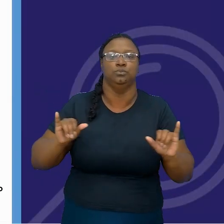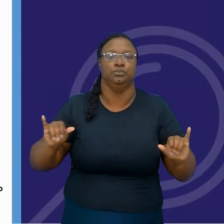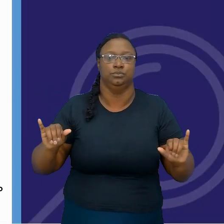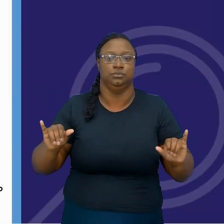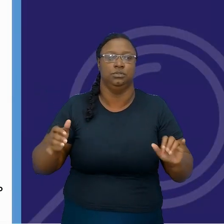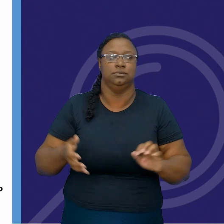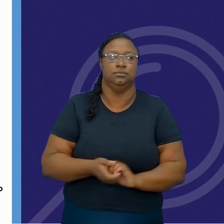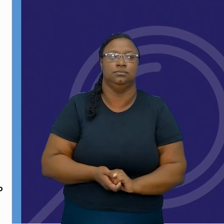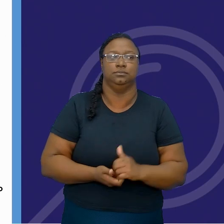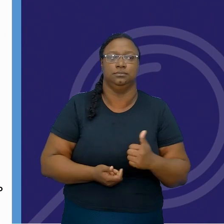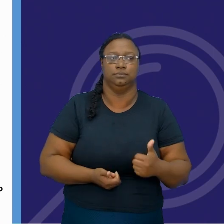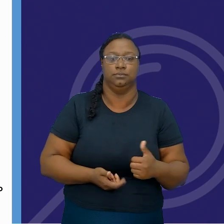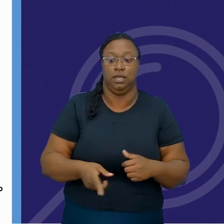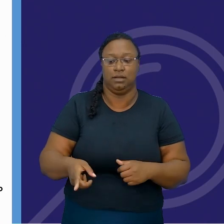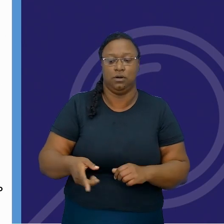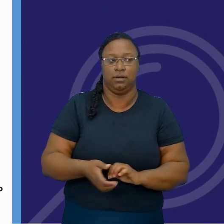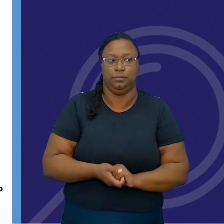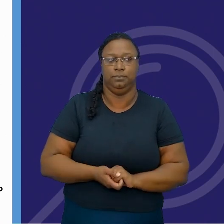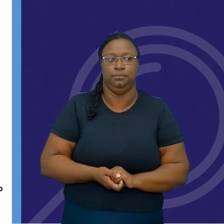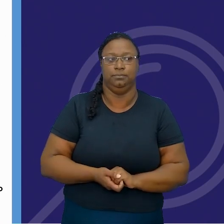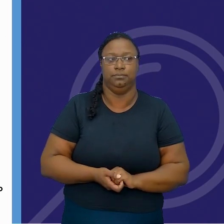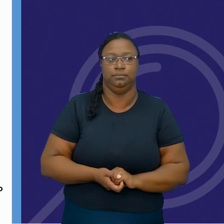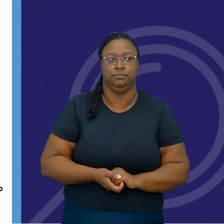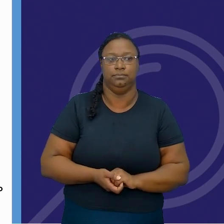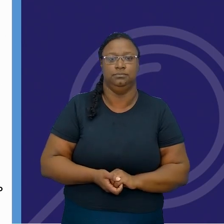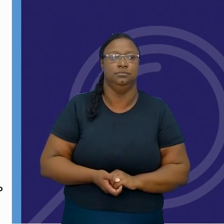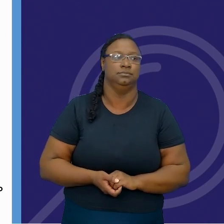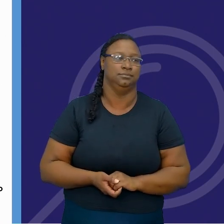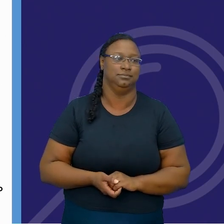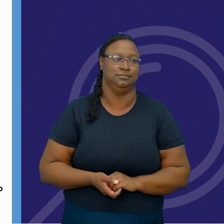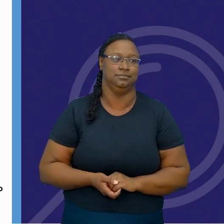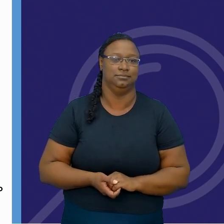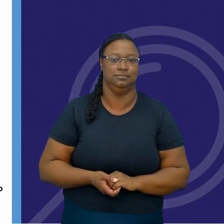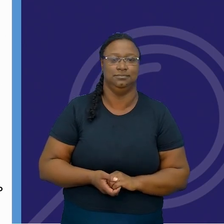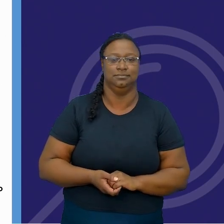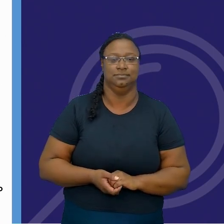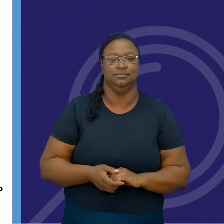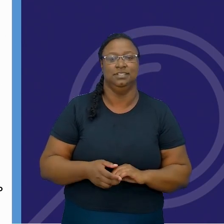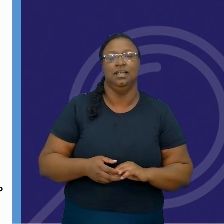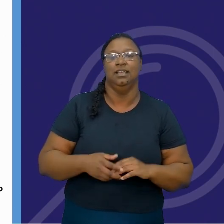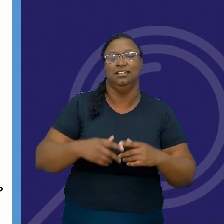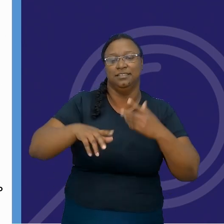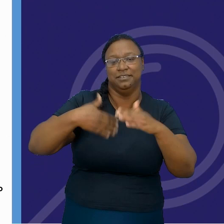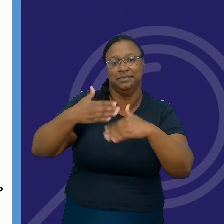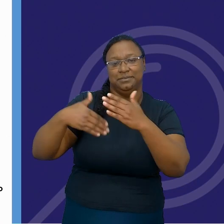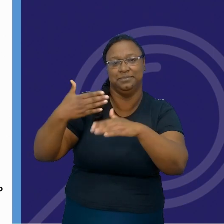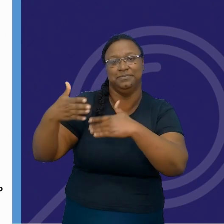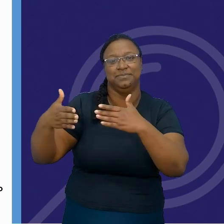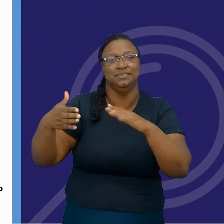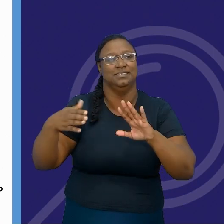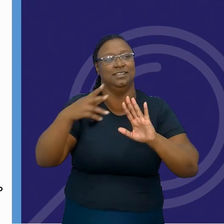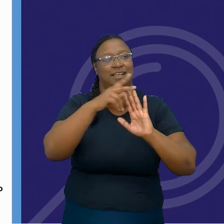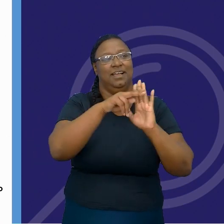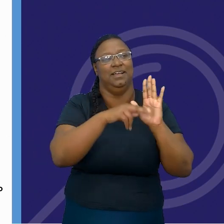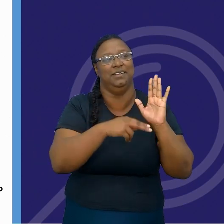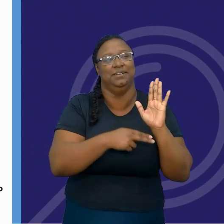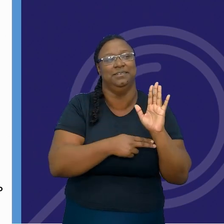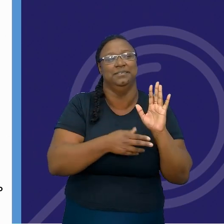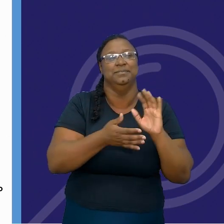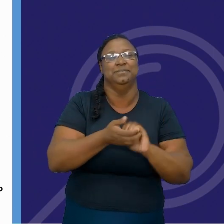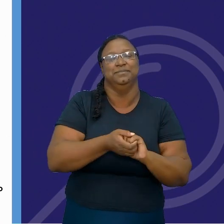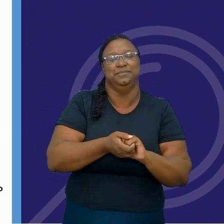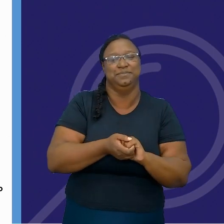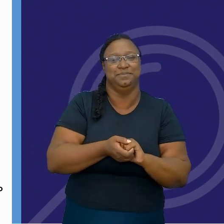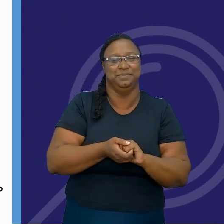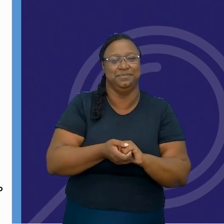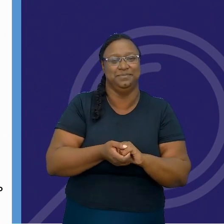eles têm possibilidade de ampliar o seu consumo a partir de uma matriz, né, mais